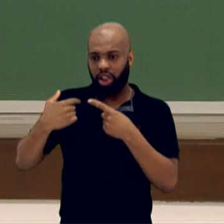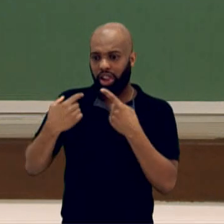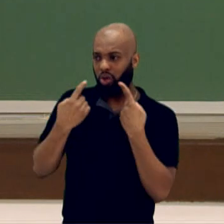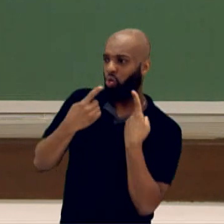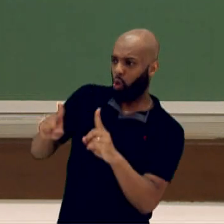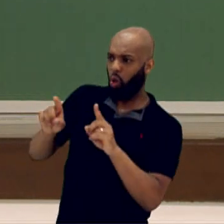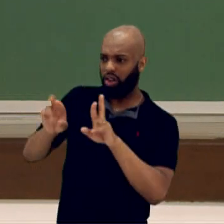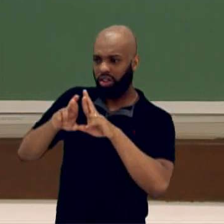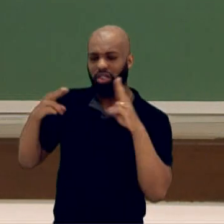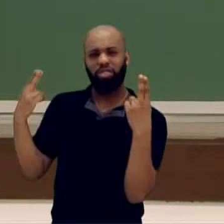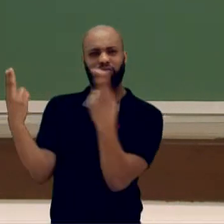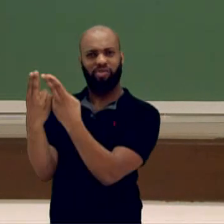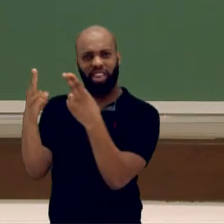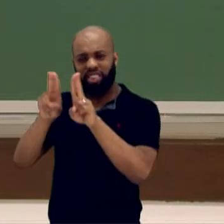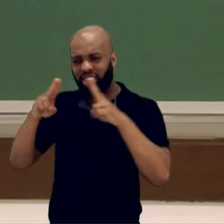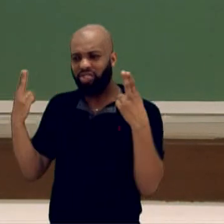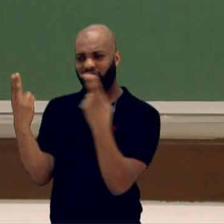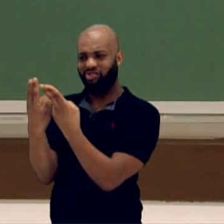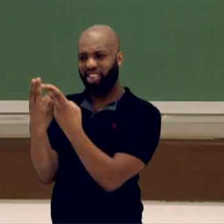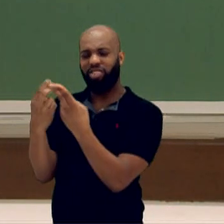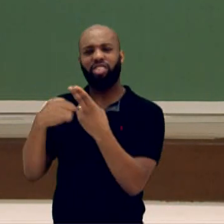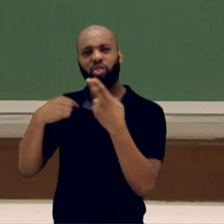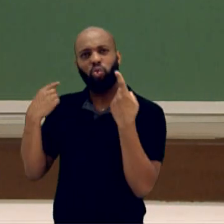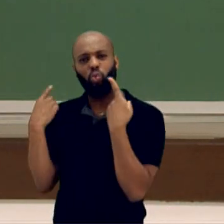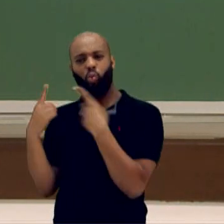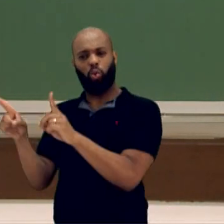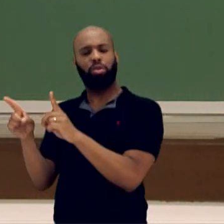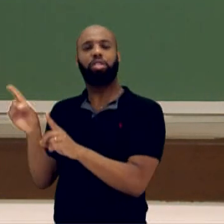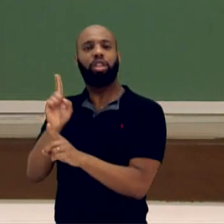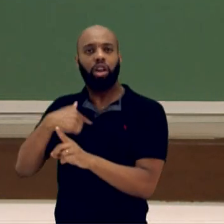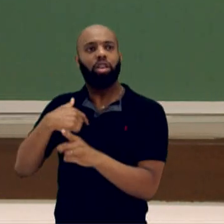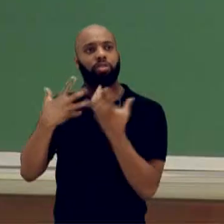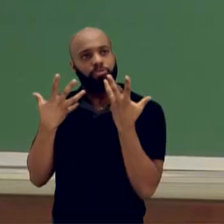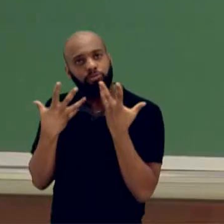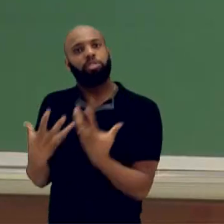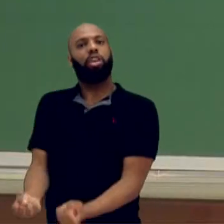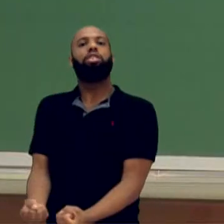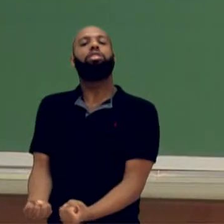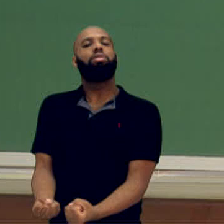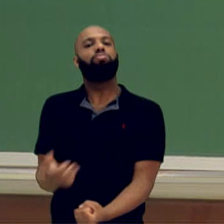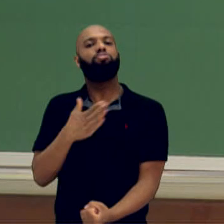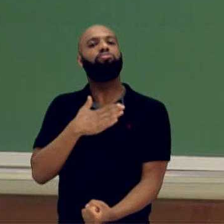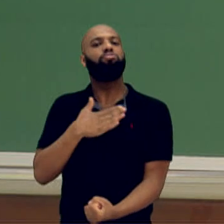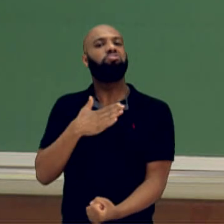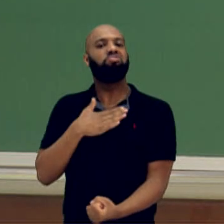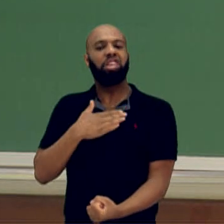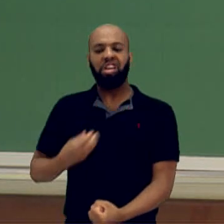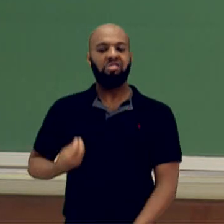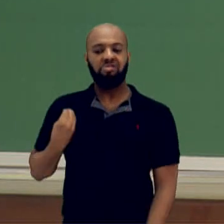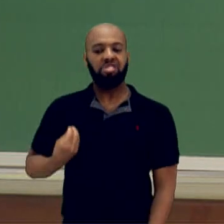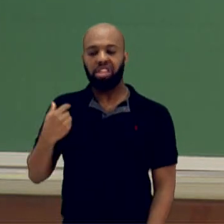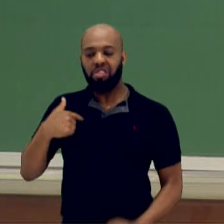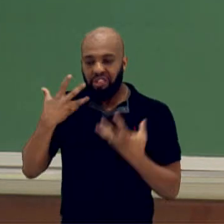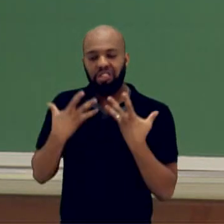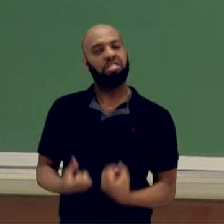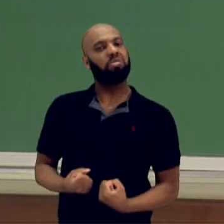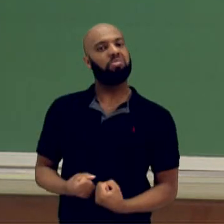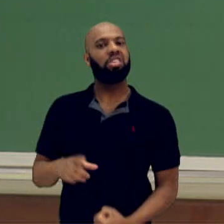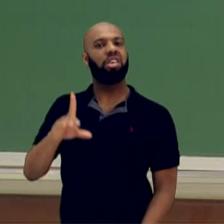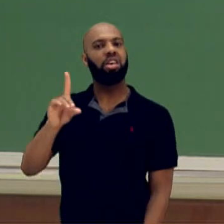ao universo, em vez de eu querer me opor ao que o universo me apresenta, eu deveria aceitar. Não só aceitar,